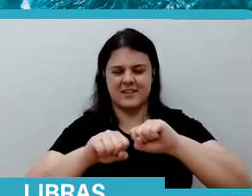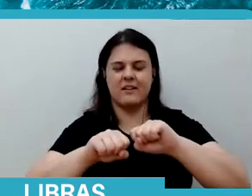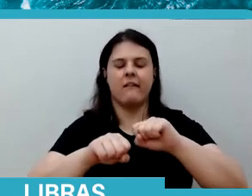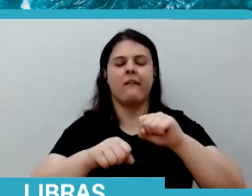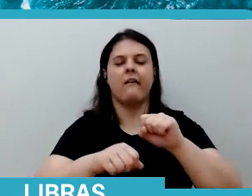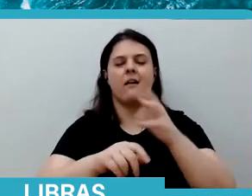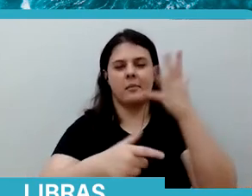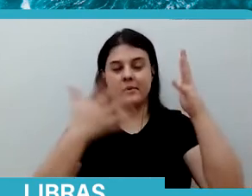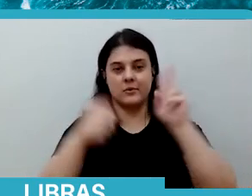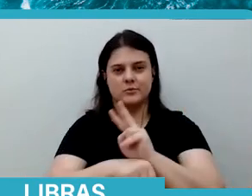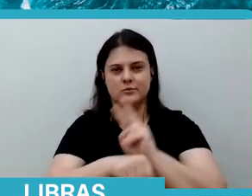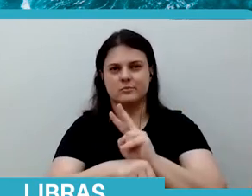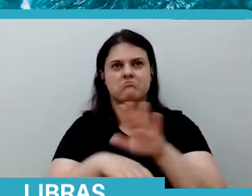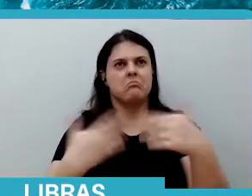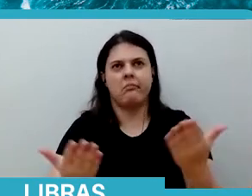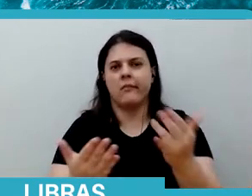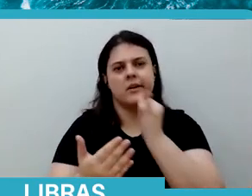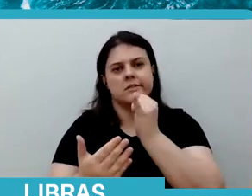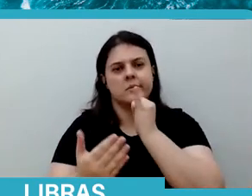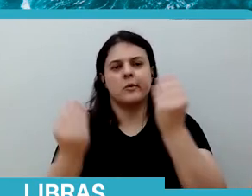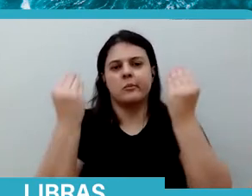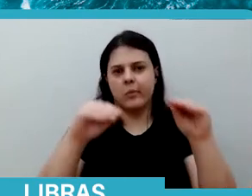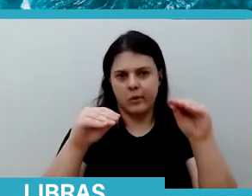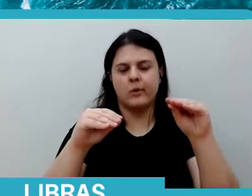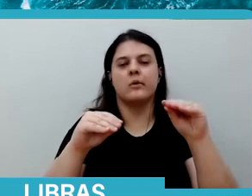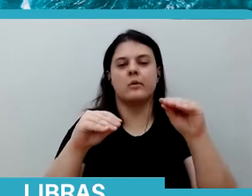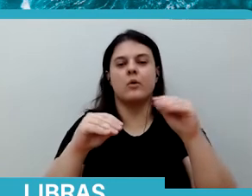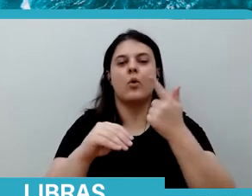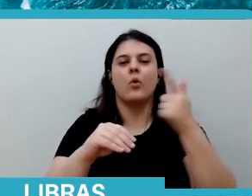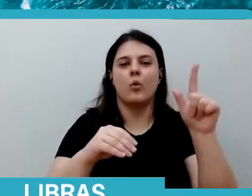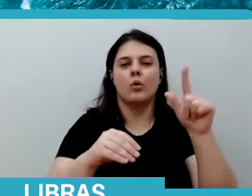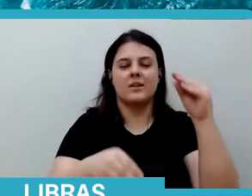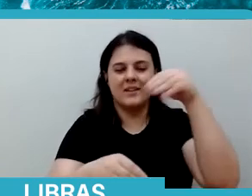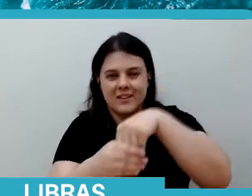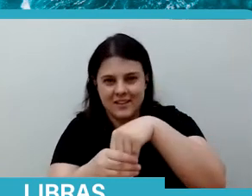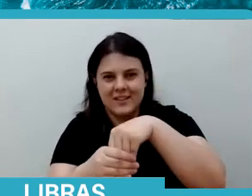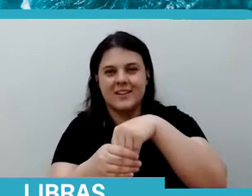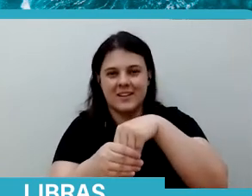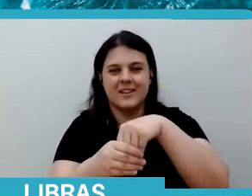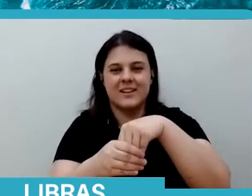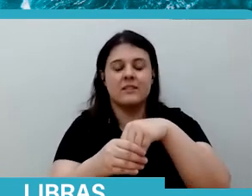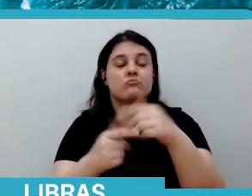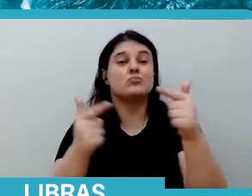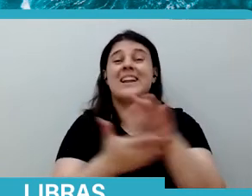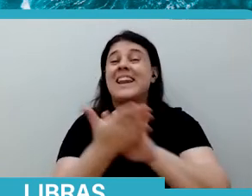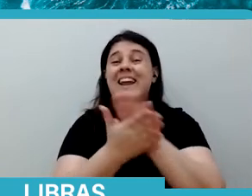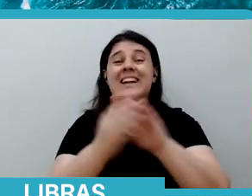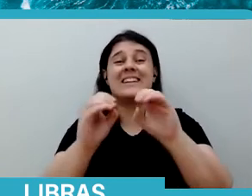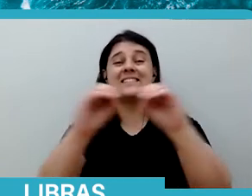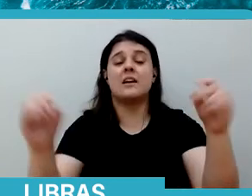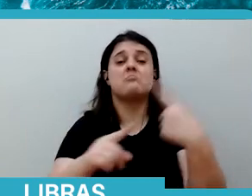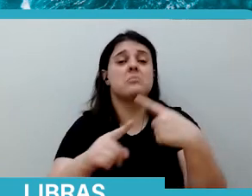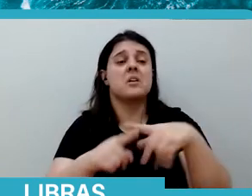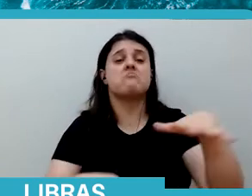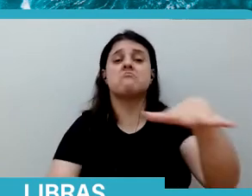uma substância vai branqueador óptico que é super presente nos produtos de limpeza e você não achava praticamente nada né porque esse